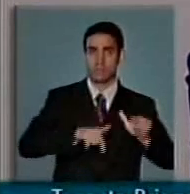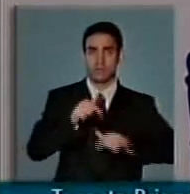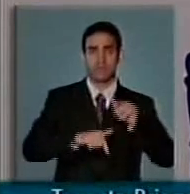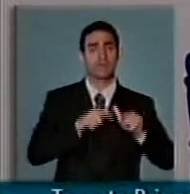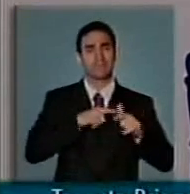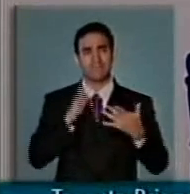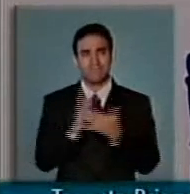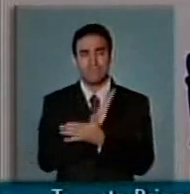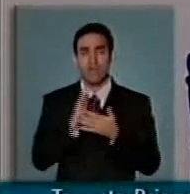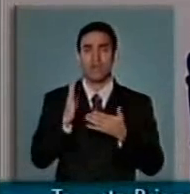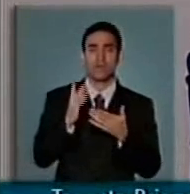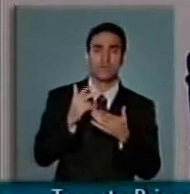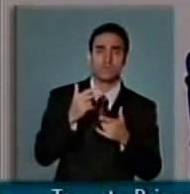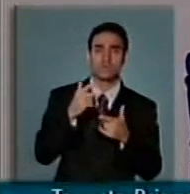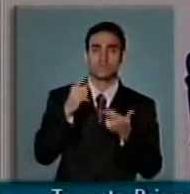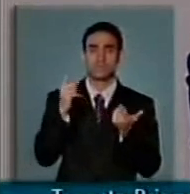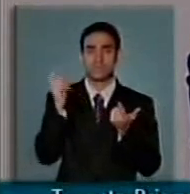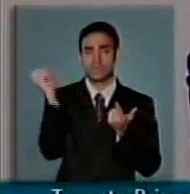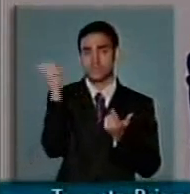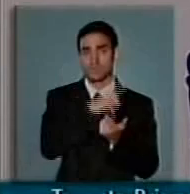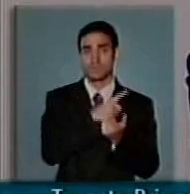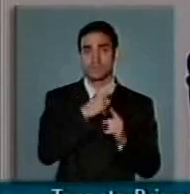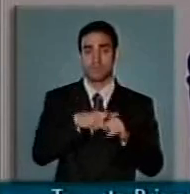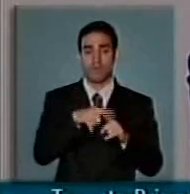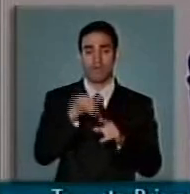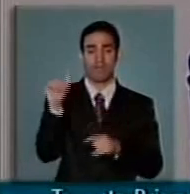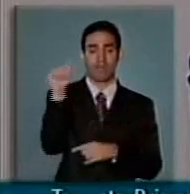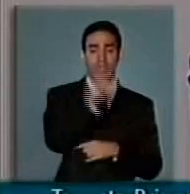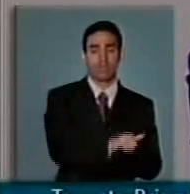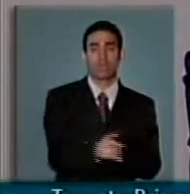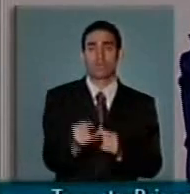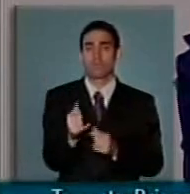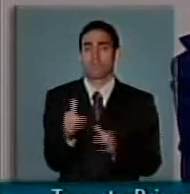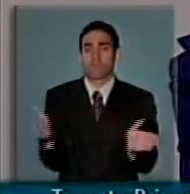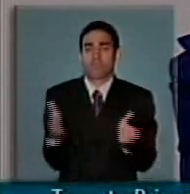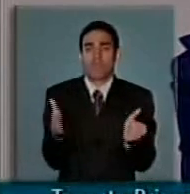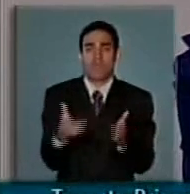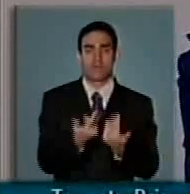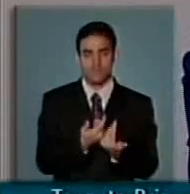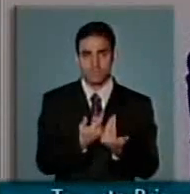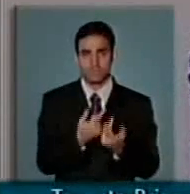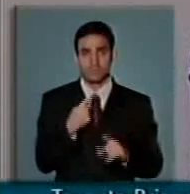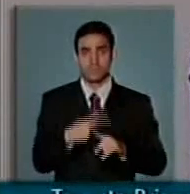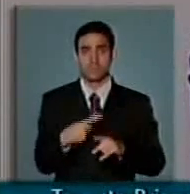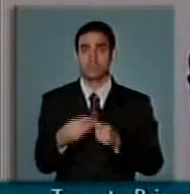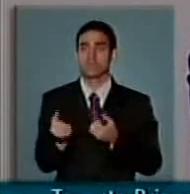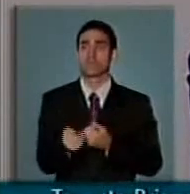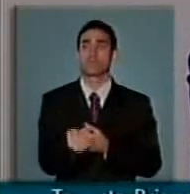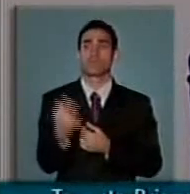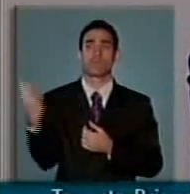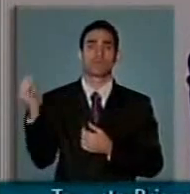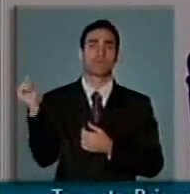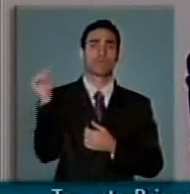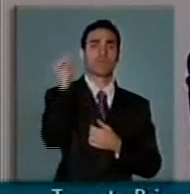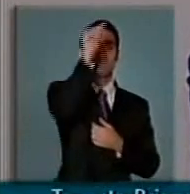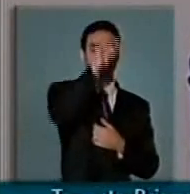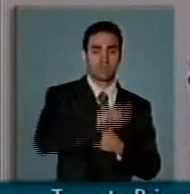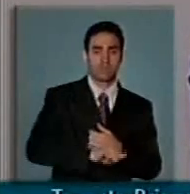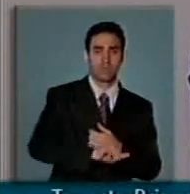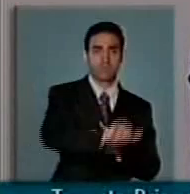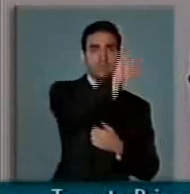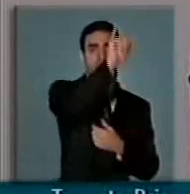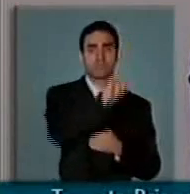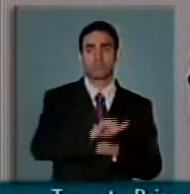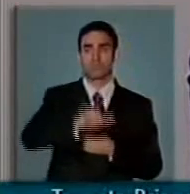esbarrando em uma dificuldade: a infraestrutura dos aeroportos. Porque o número de voos para um determinado